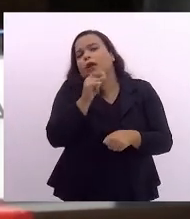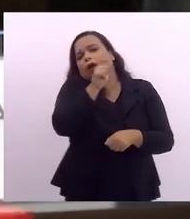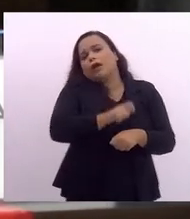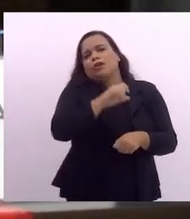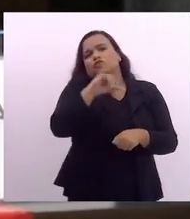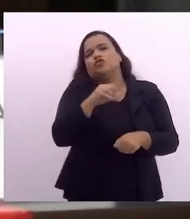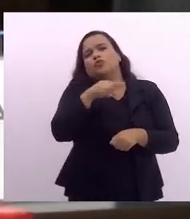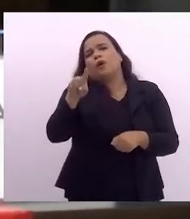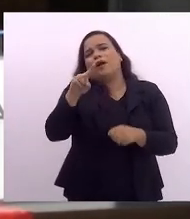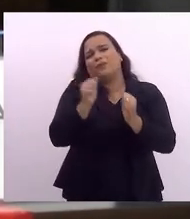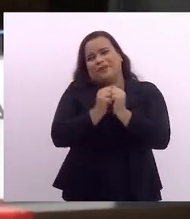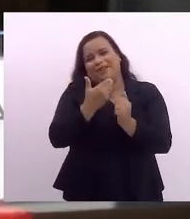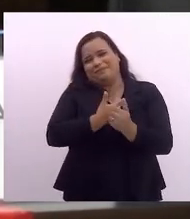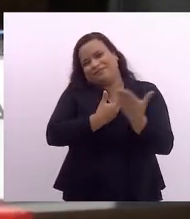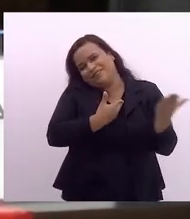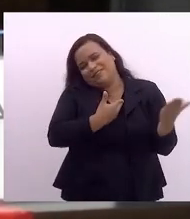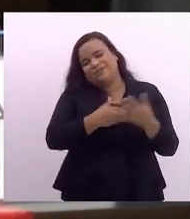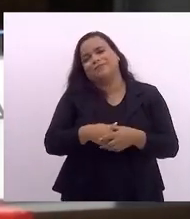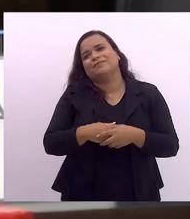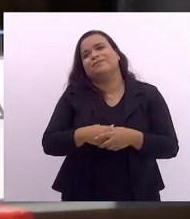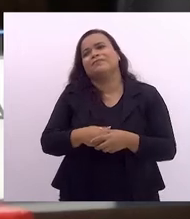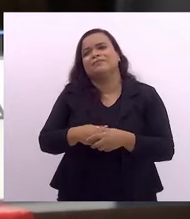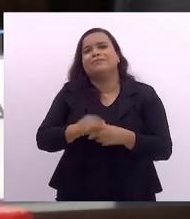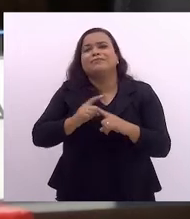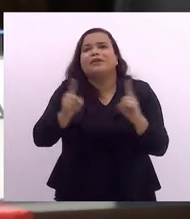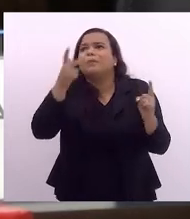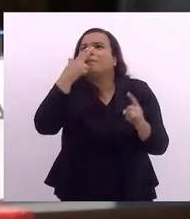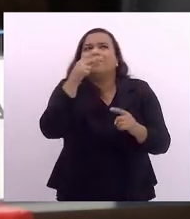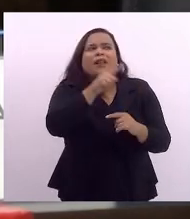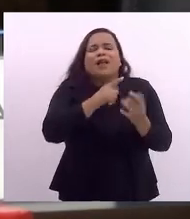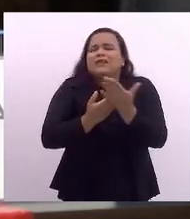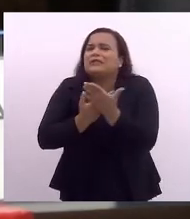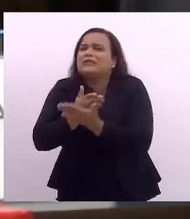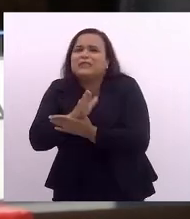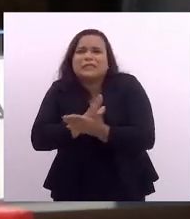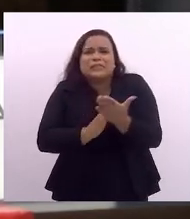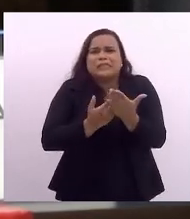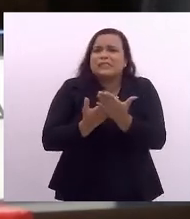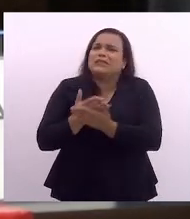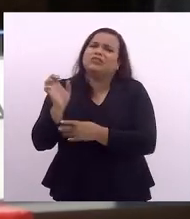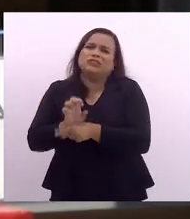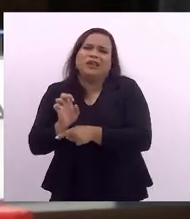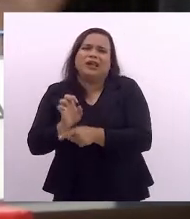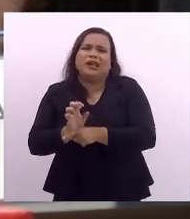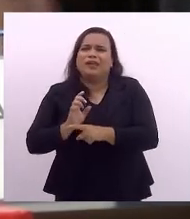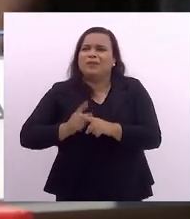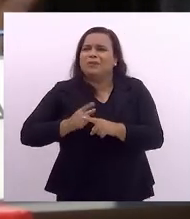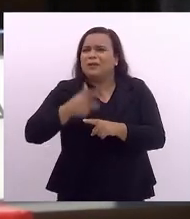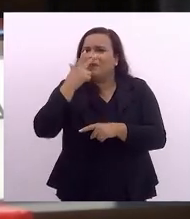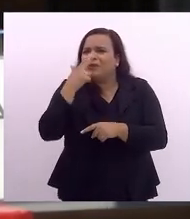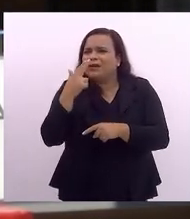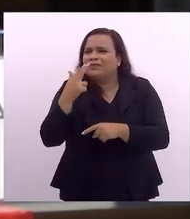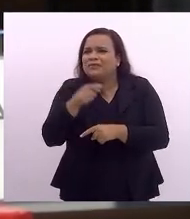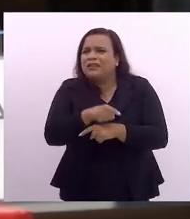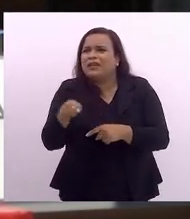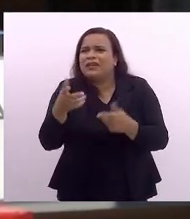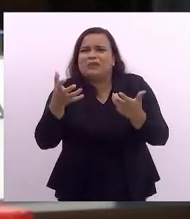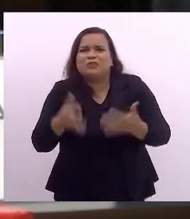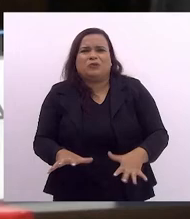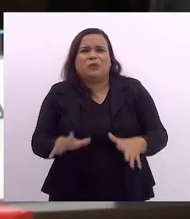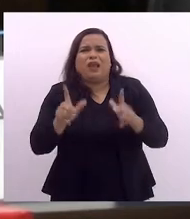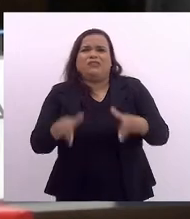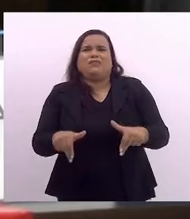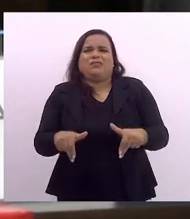companheiro. Mas isso incomodou, porque isso não está certo. Não foi para isso que a gente botou esse povo